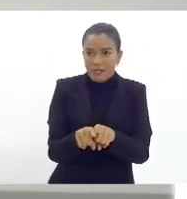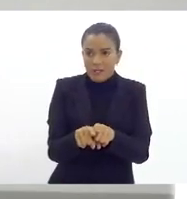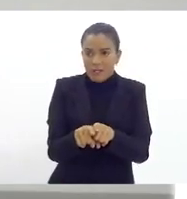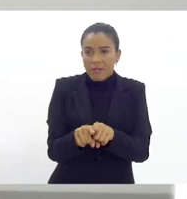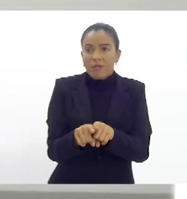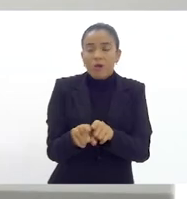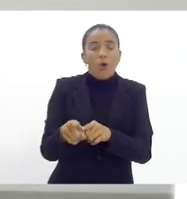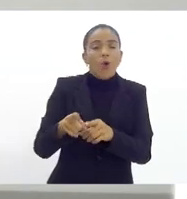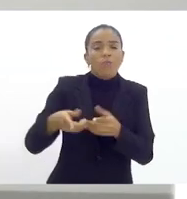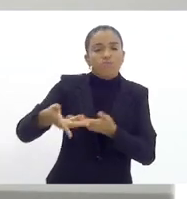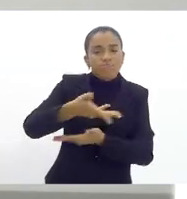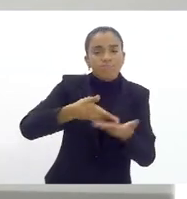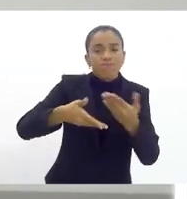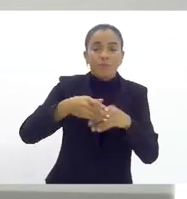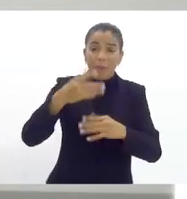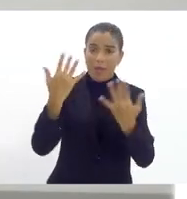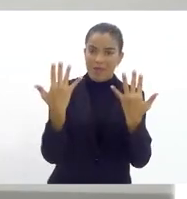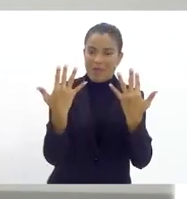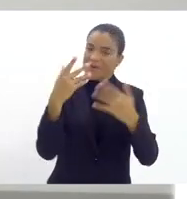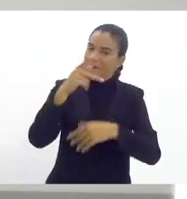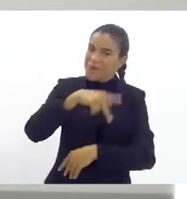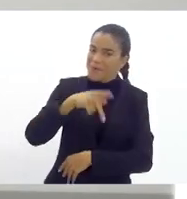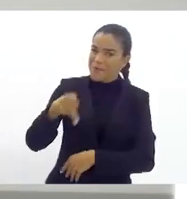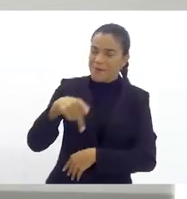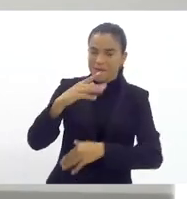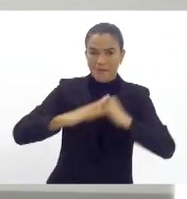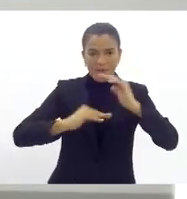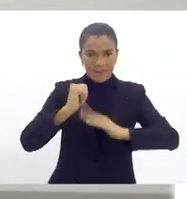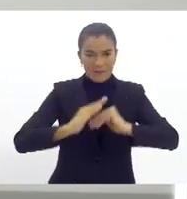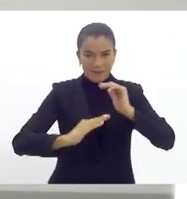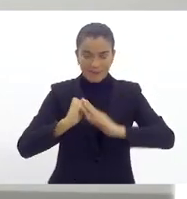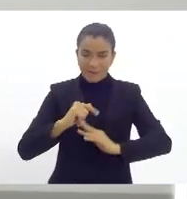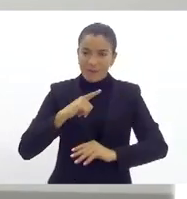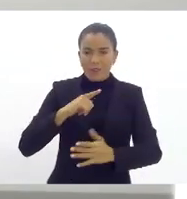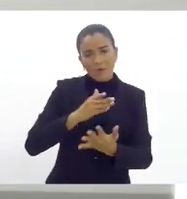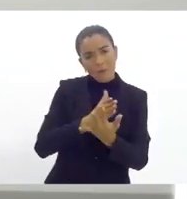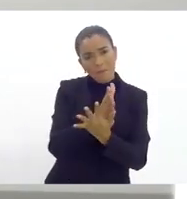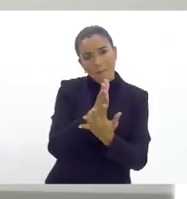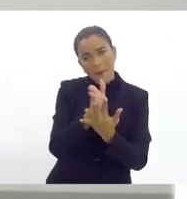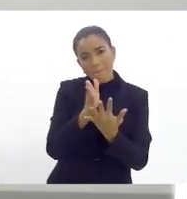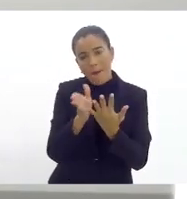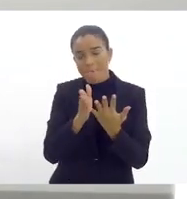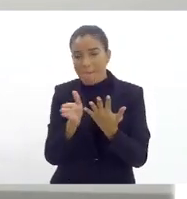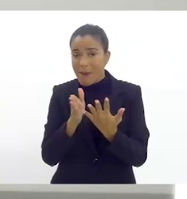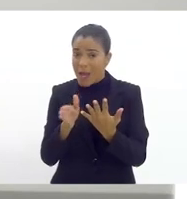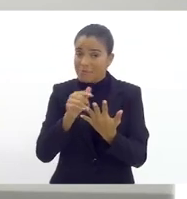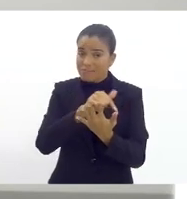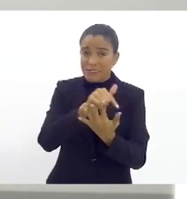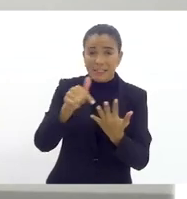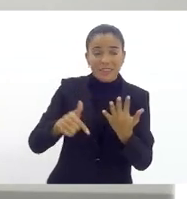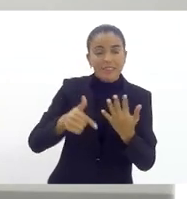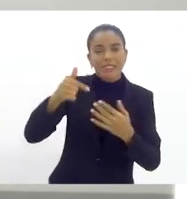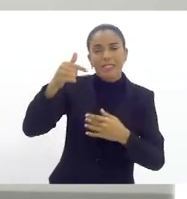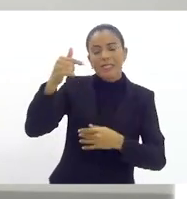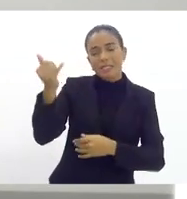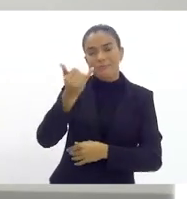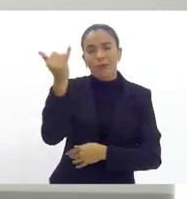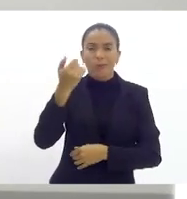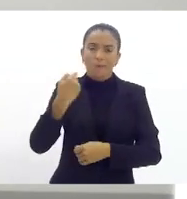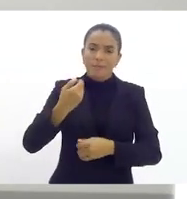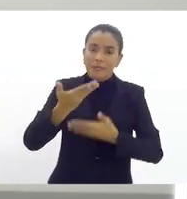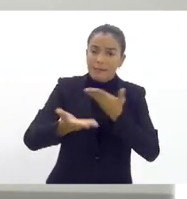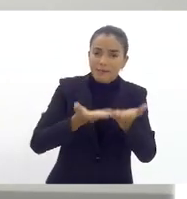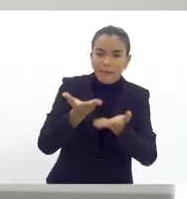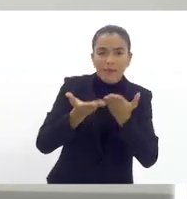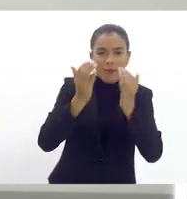todos os envolvidos e o profissional principalmente né então a gente tem uma gama de personagens importantes na instituição que deve ser tratada